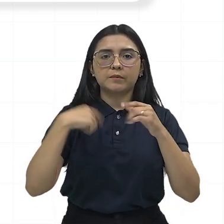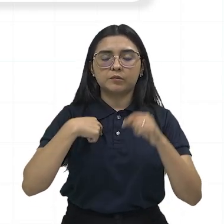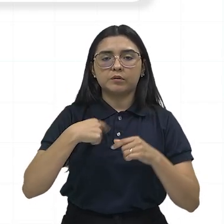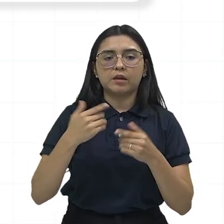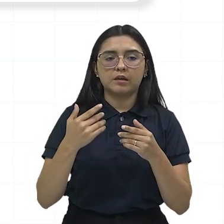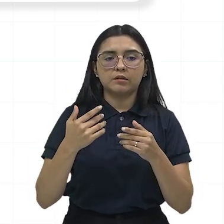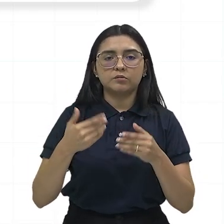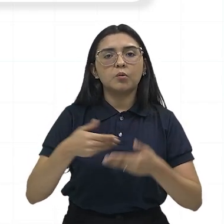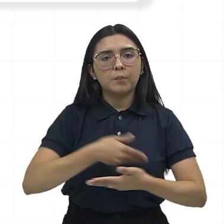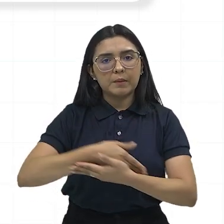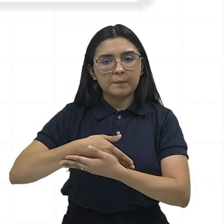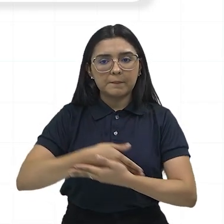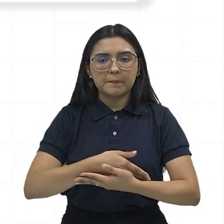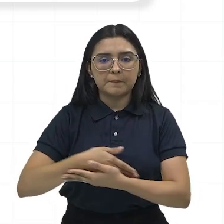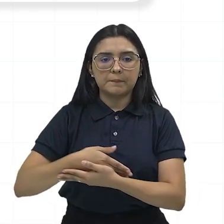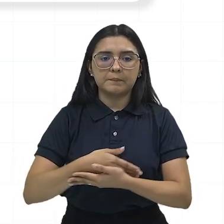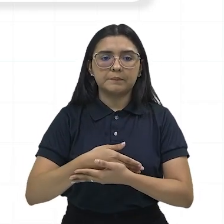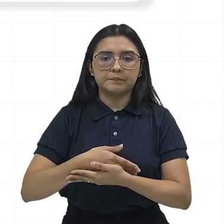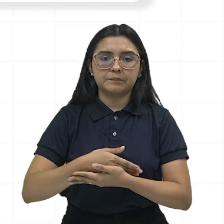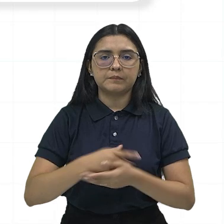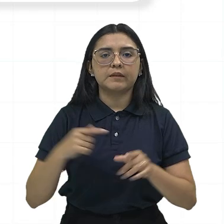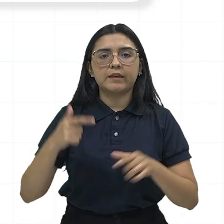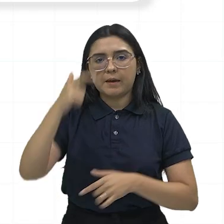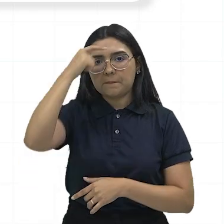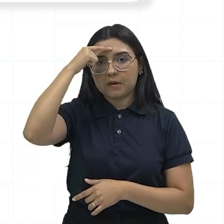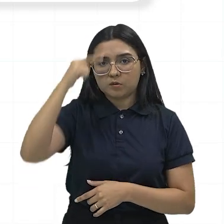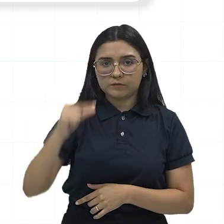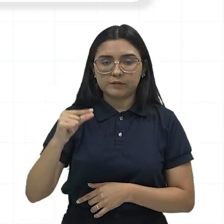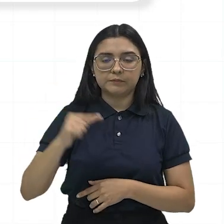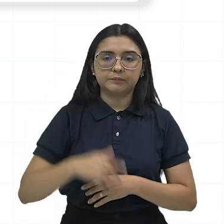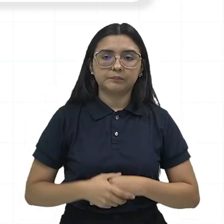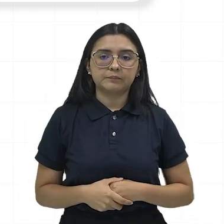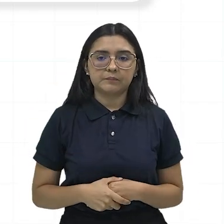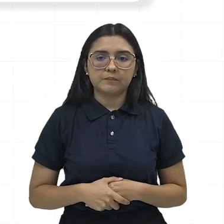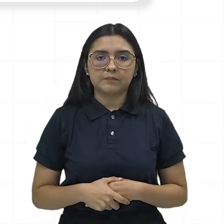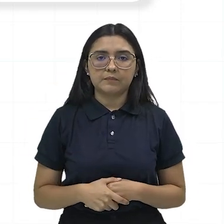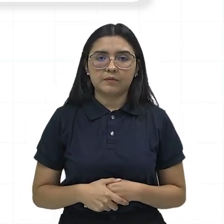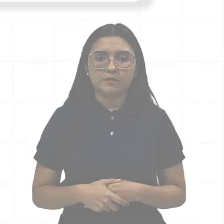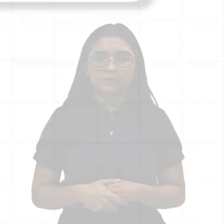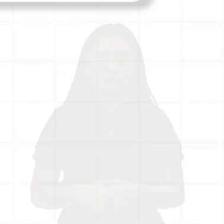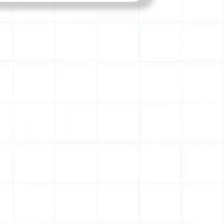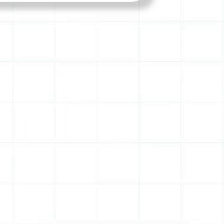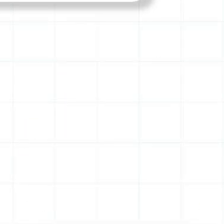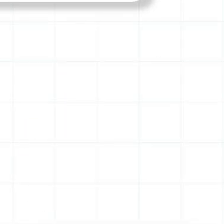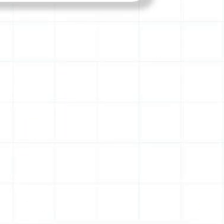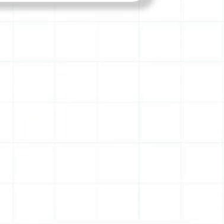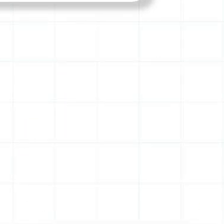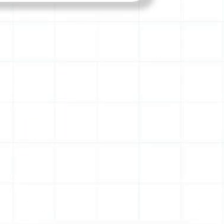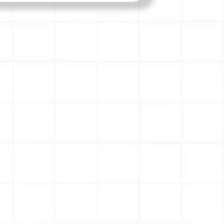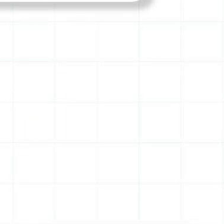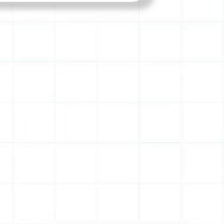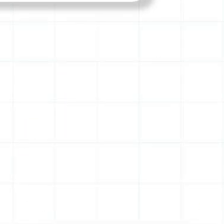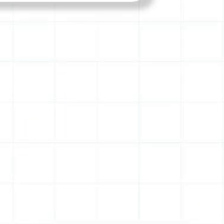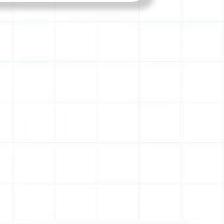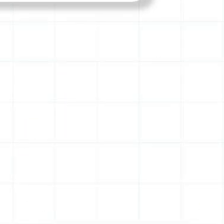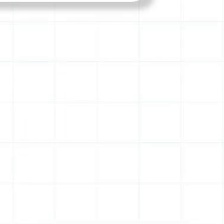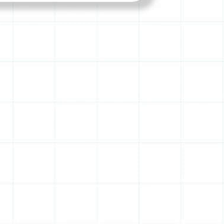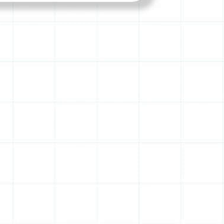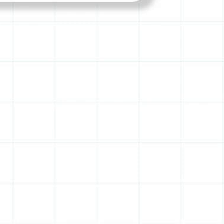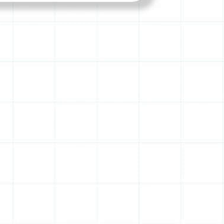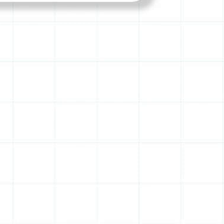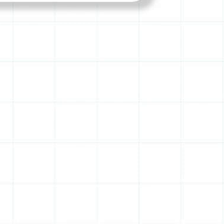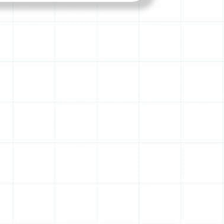feto, que a gente chama aí de microcefalia. Então você observa, né, nessa imagem o resultado de uma criança que